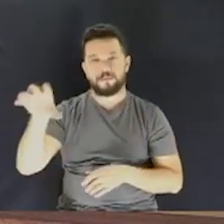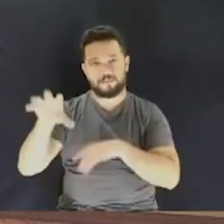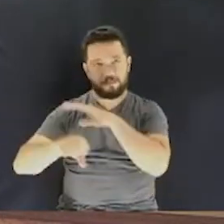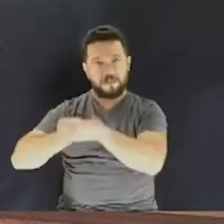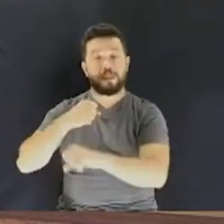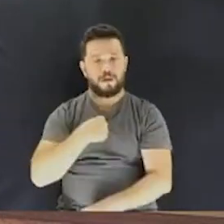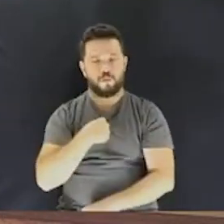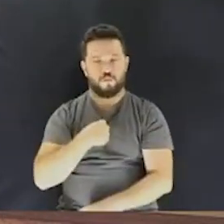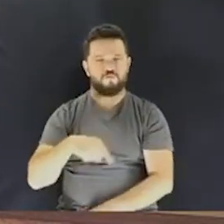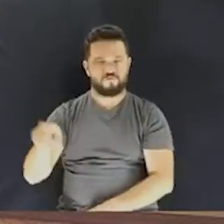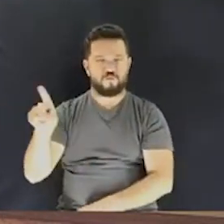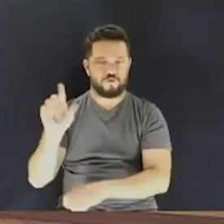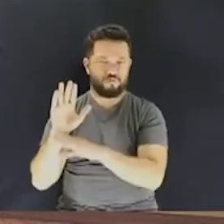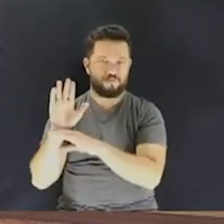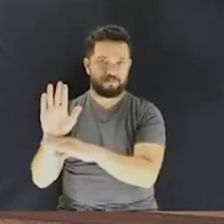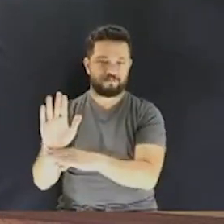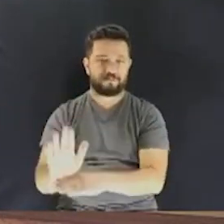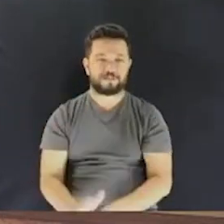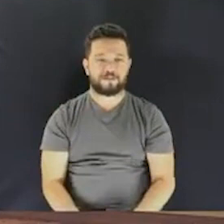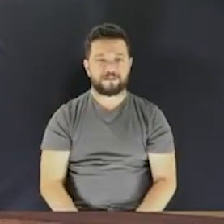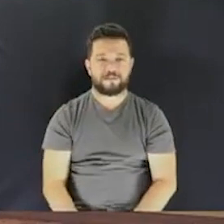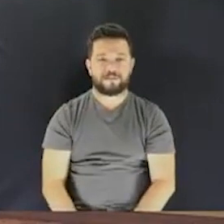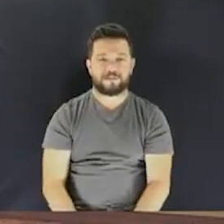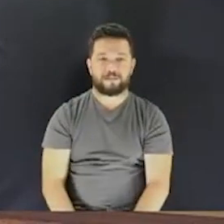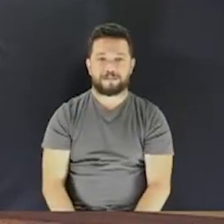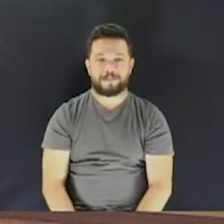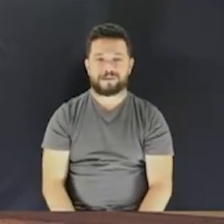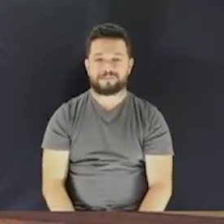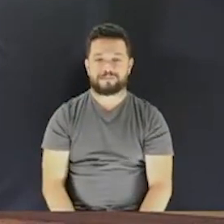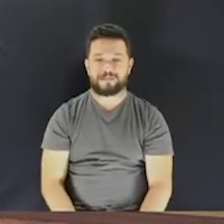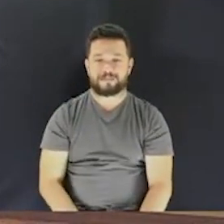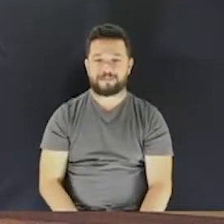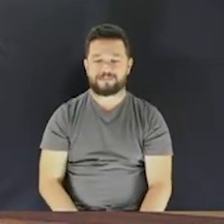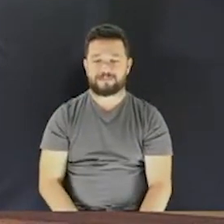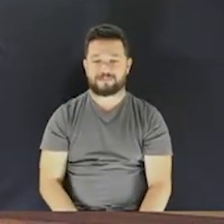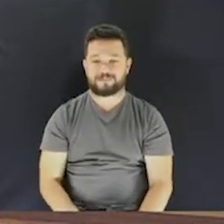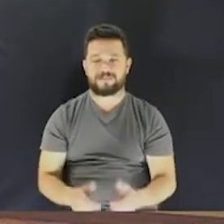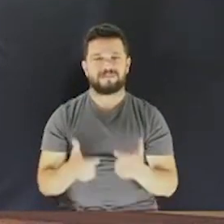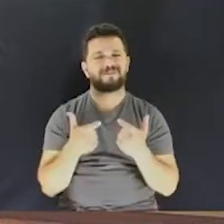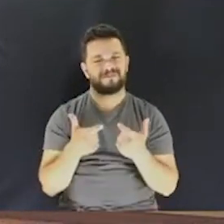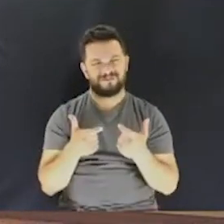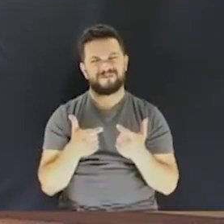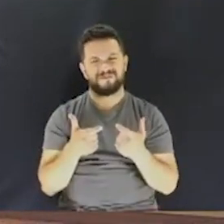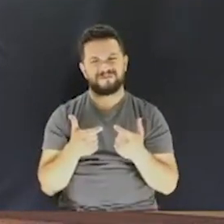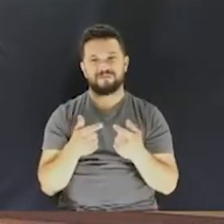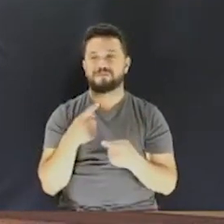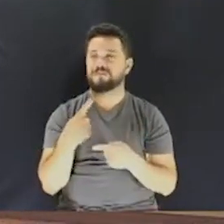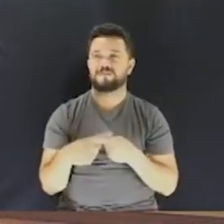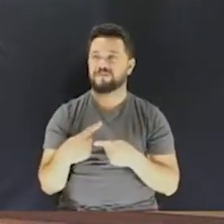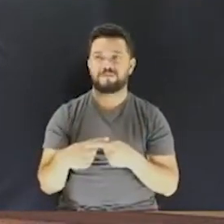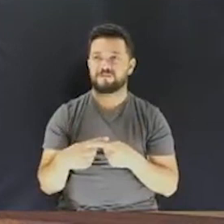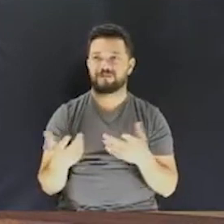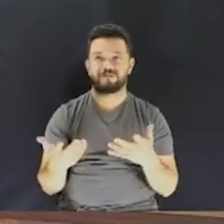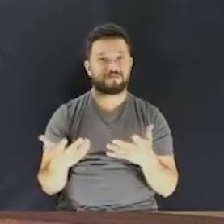lá e enfim eu acho que fica chato né Eh eh já tem que